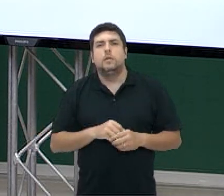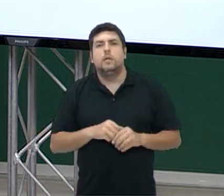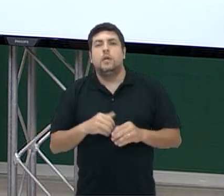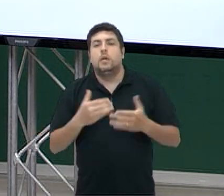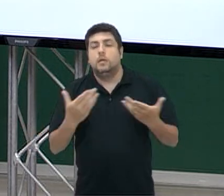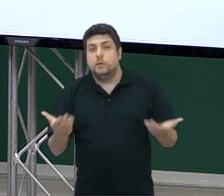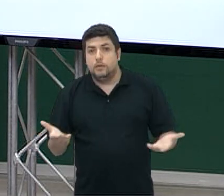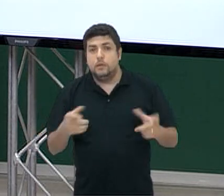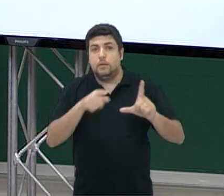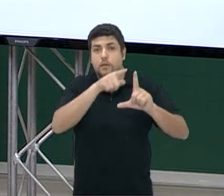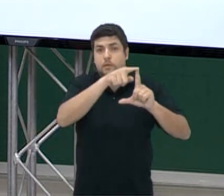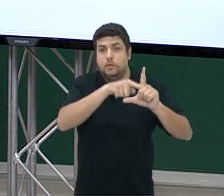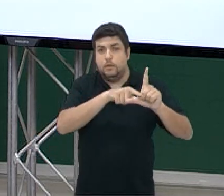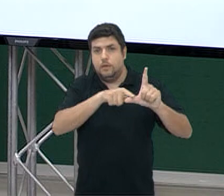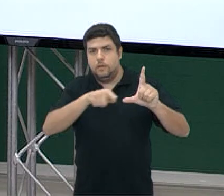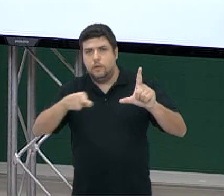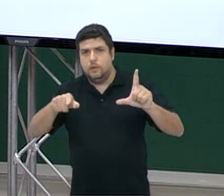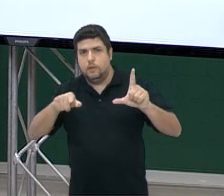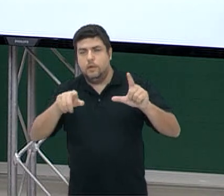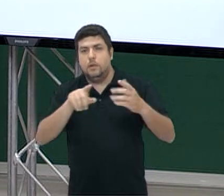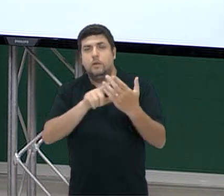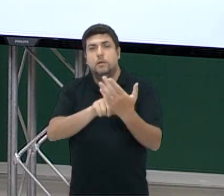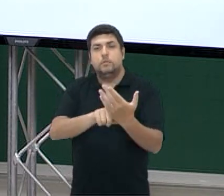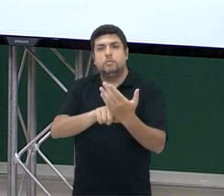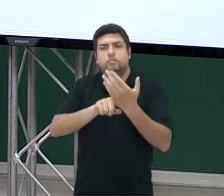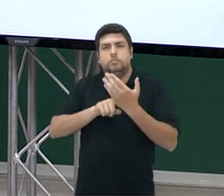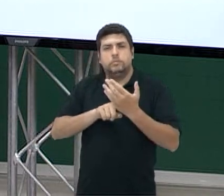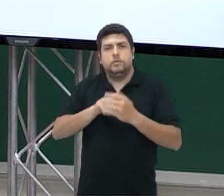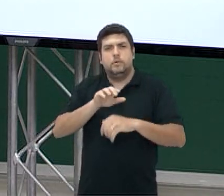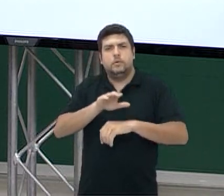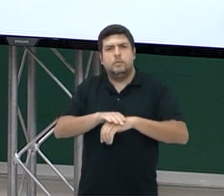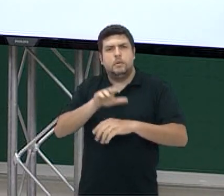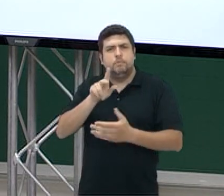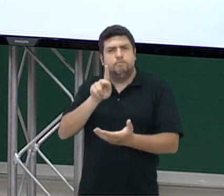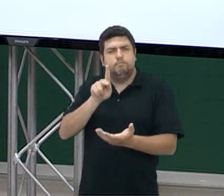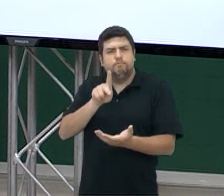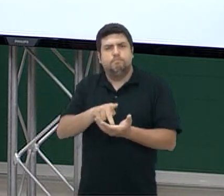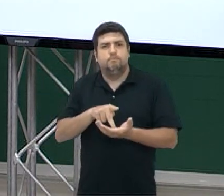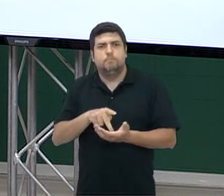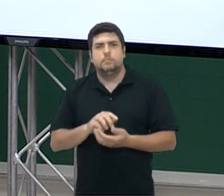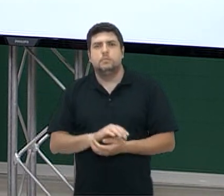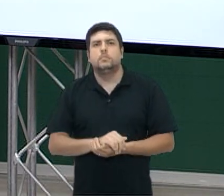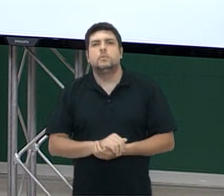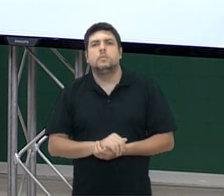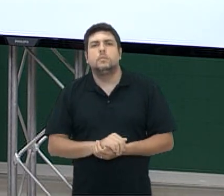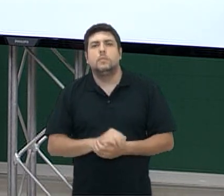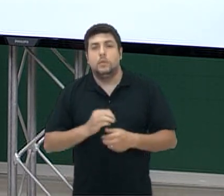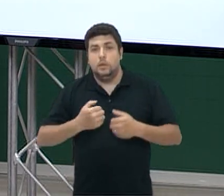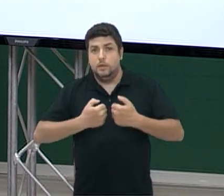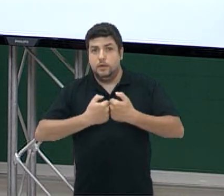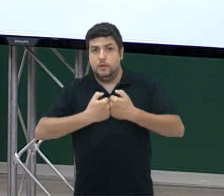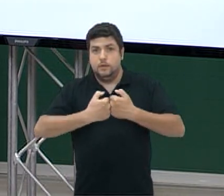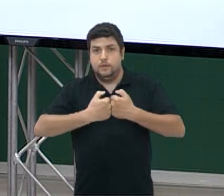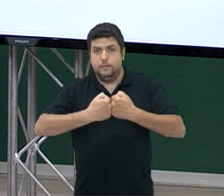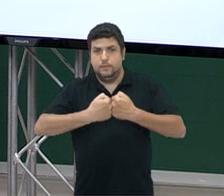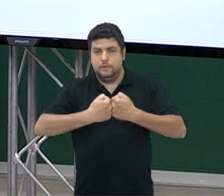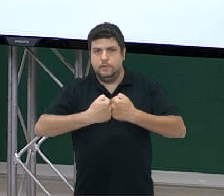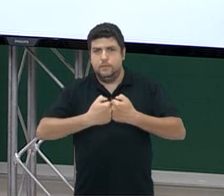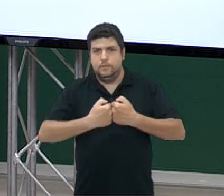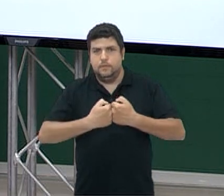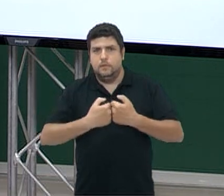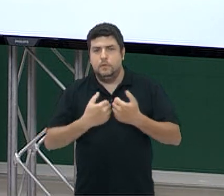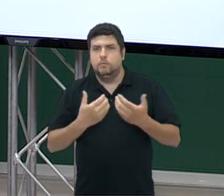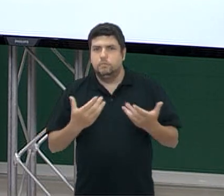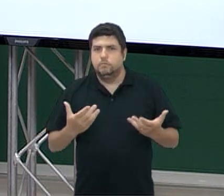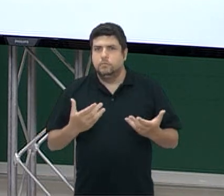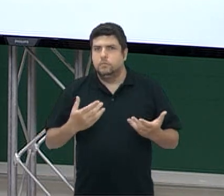uma maneira mais real. Certo? E, em física, né, para a gente poder trabalhar com nível de ensino